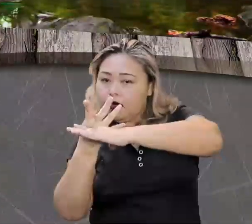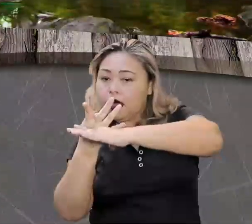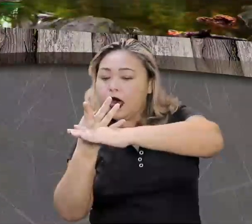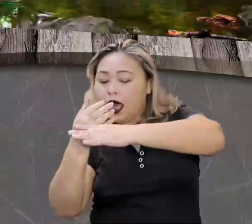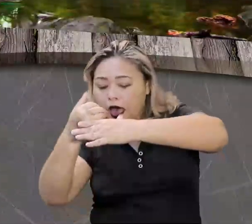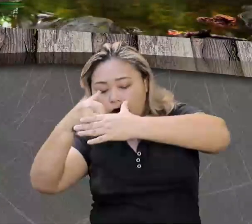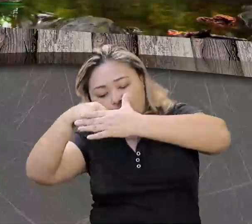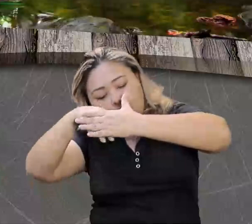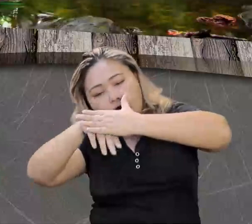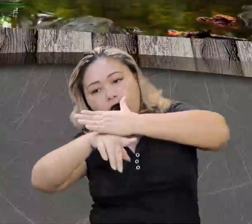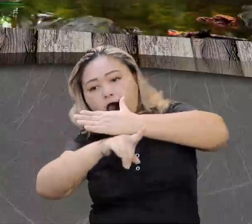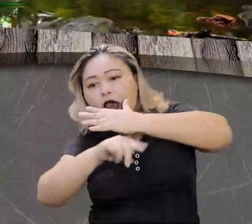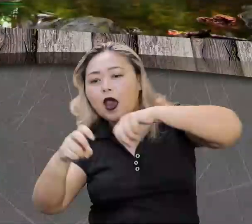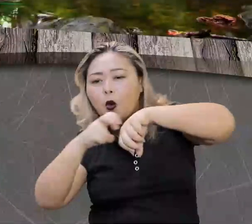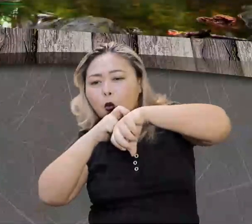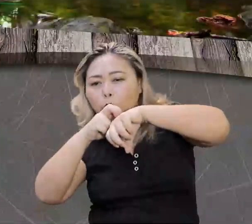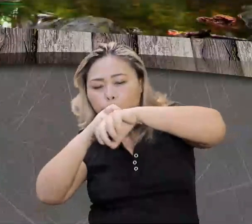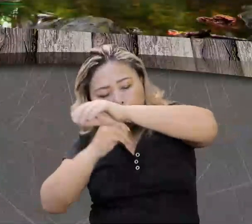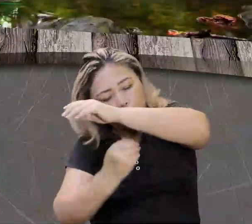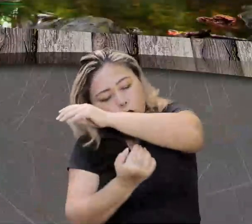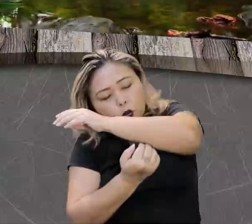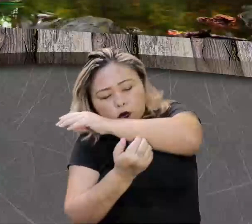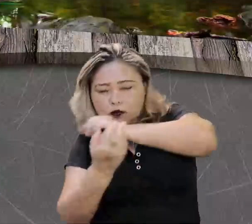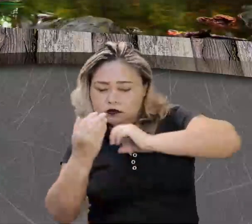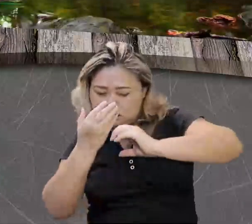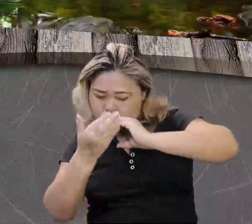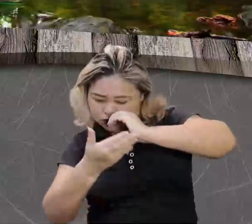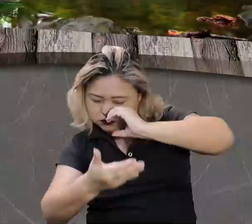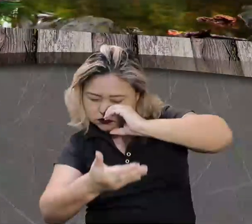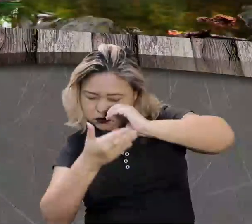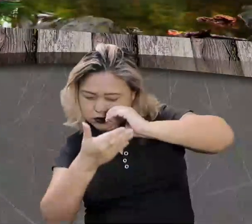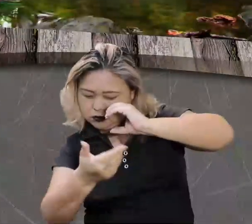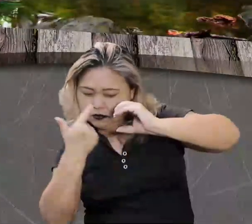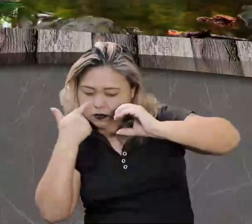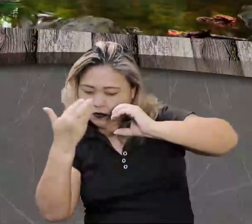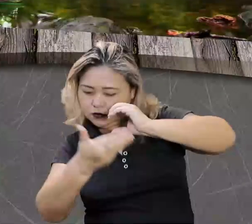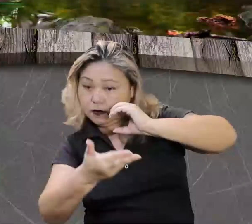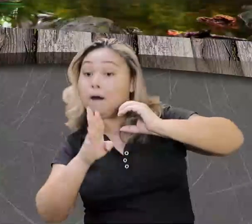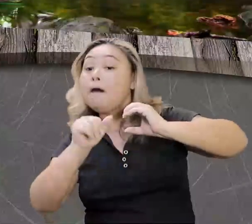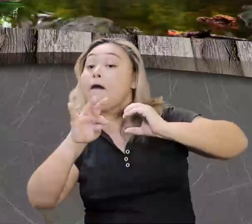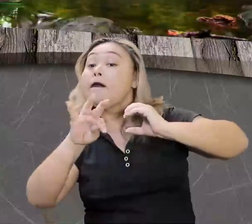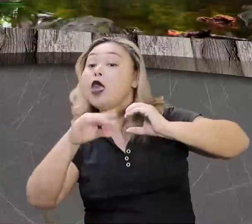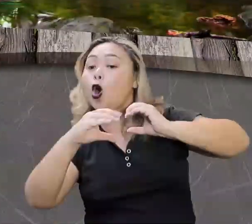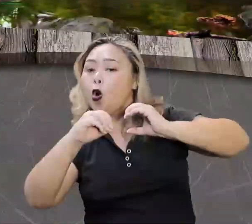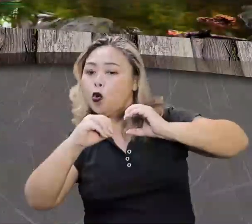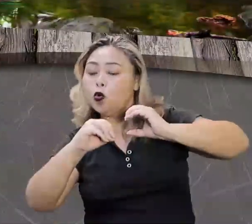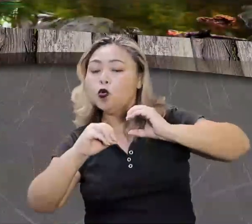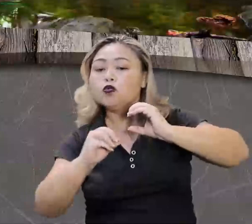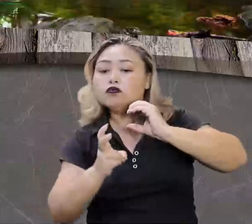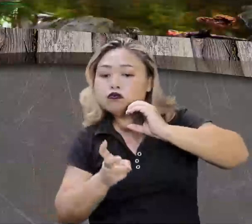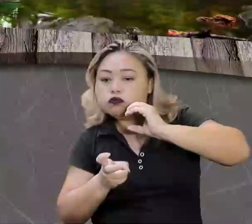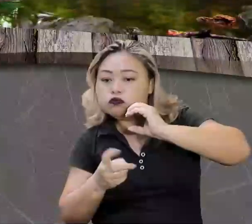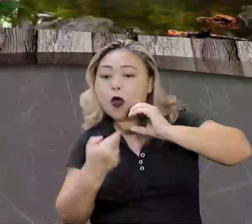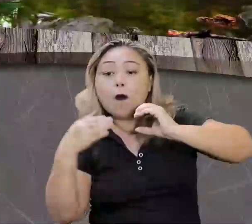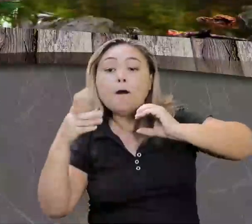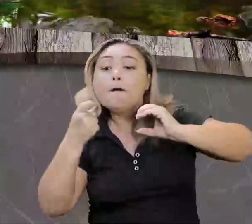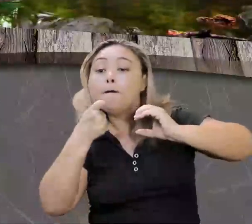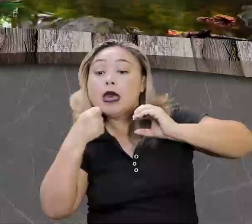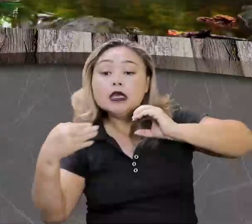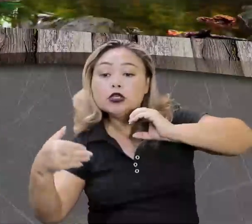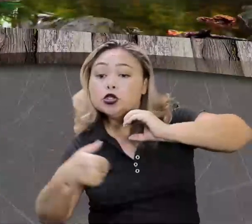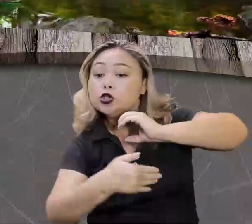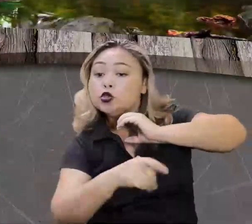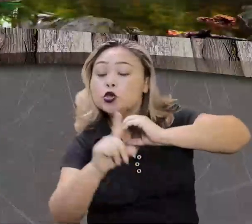a alga, fitoplâncton, tá ali, biótico. Um crustáceo, um